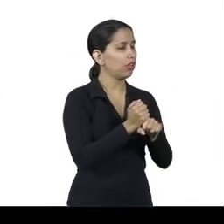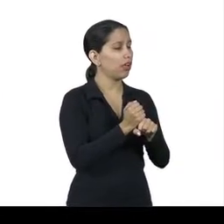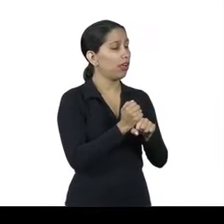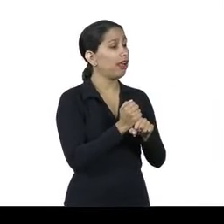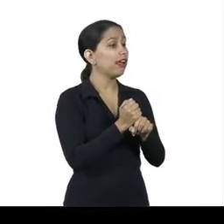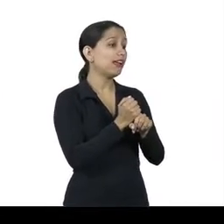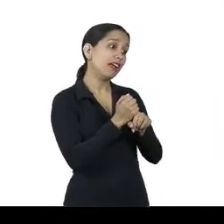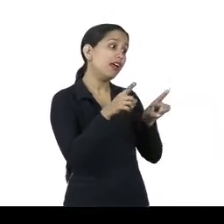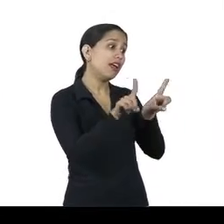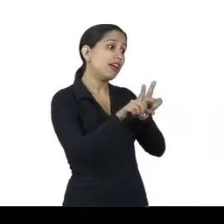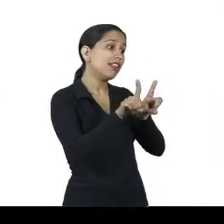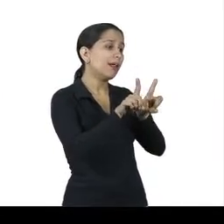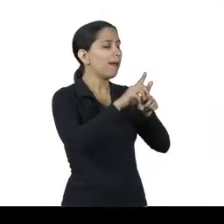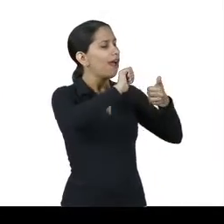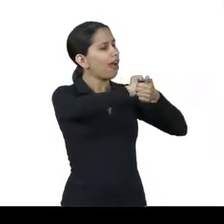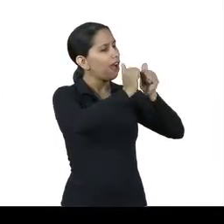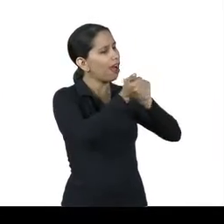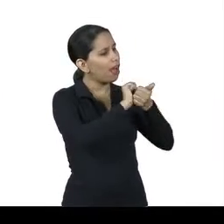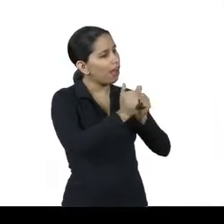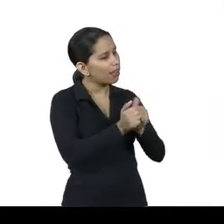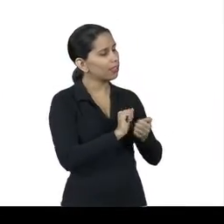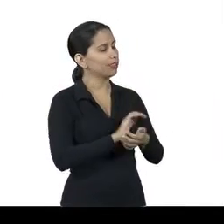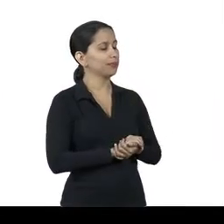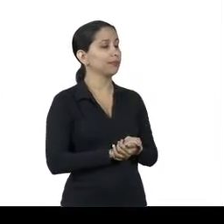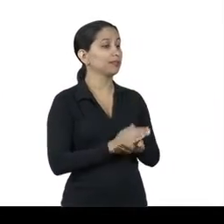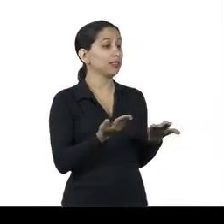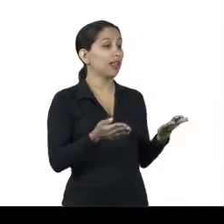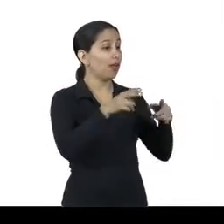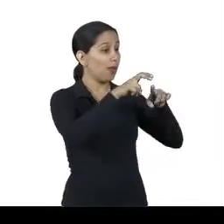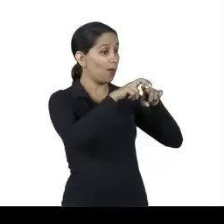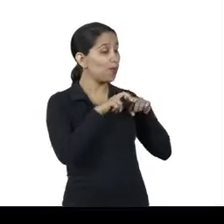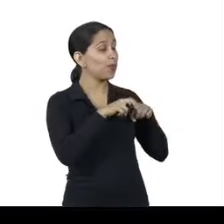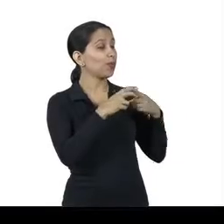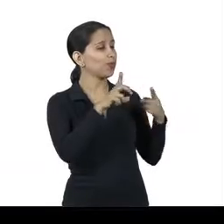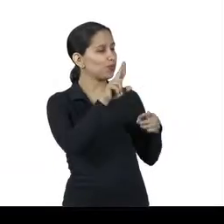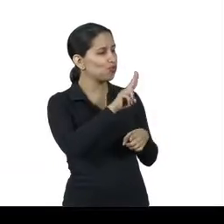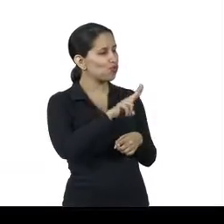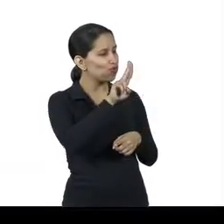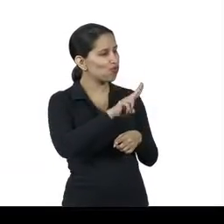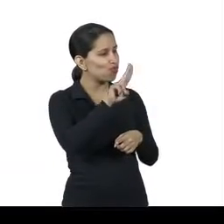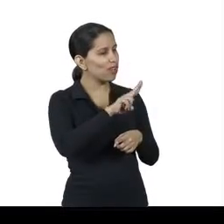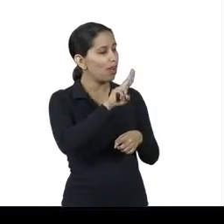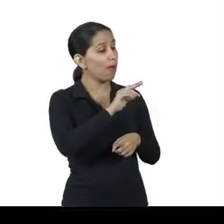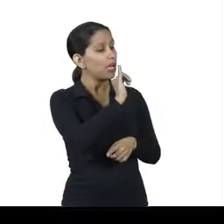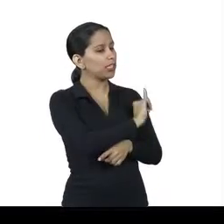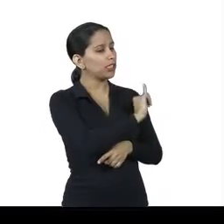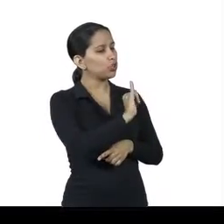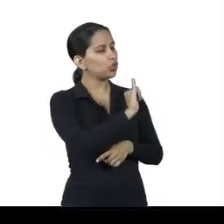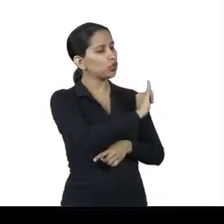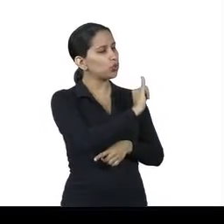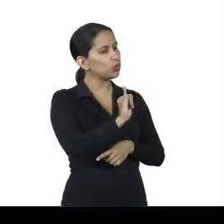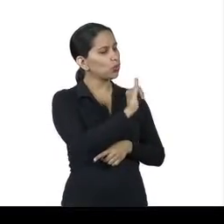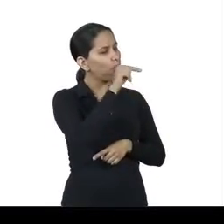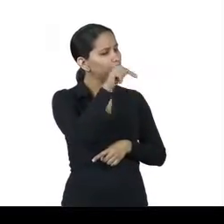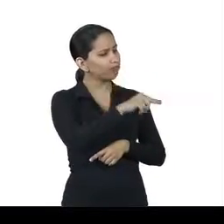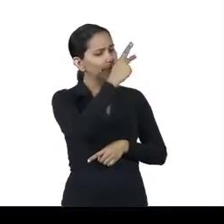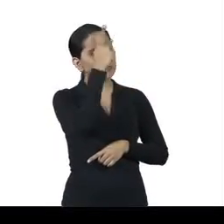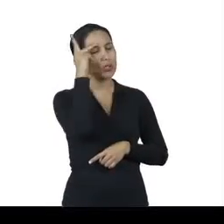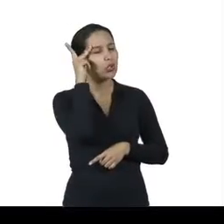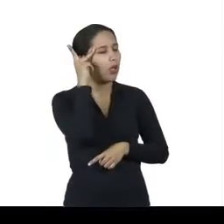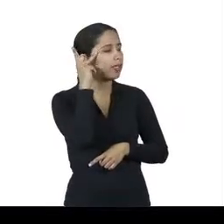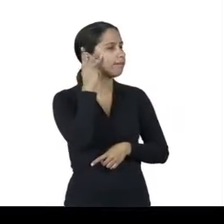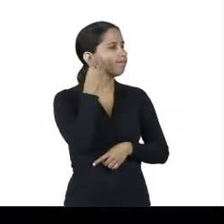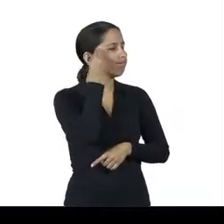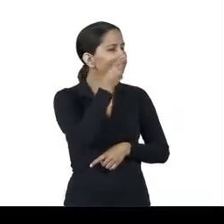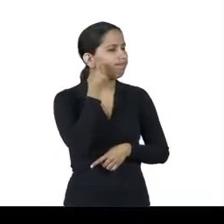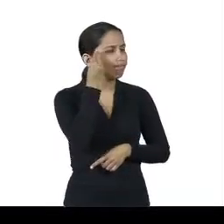se precisamos readaptar os nossos planos. Para isso, usamos a figura dos nossos instrutores, que são profissionais muito experientes